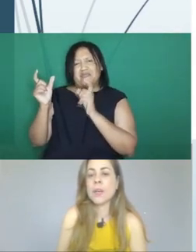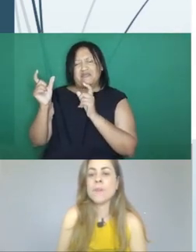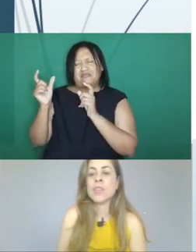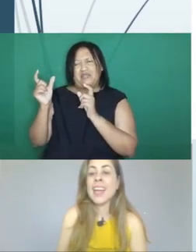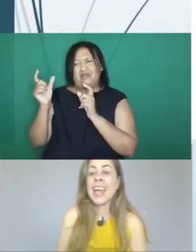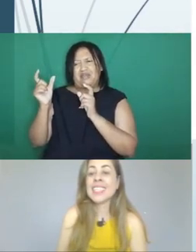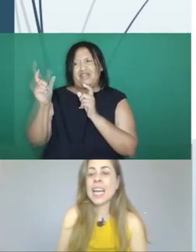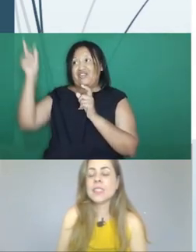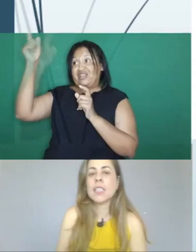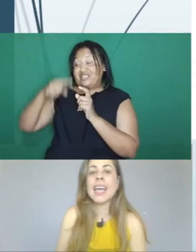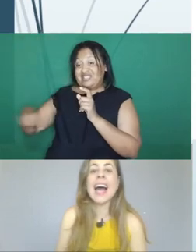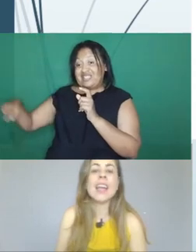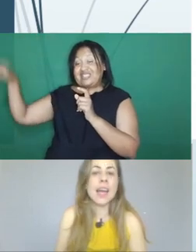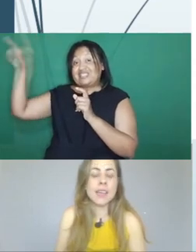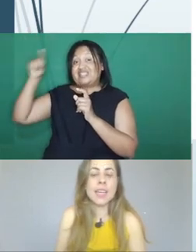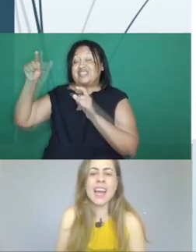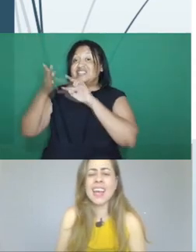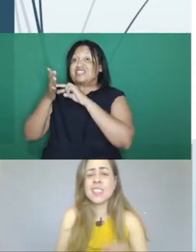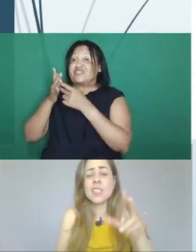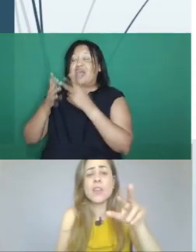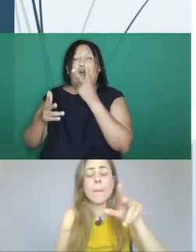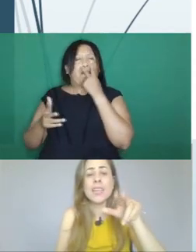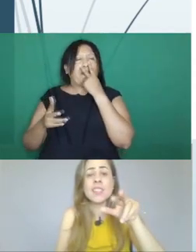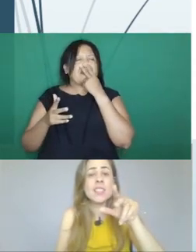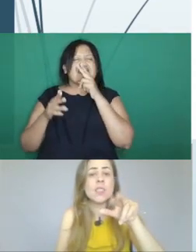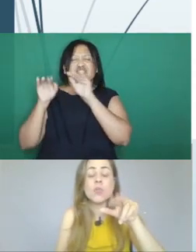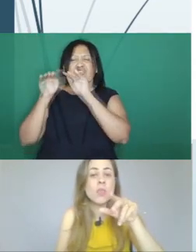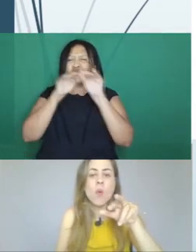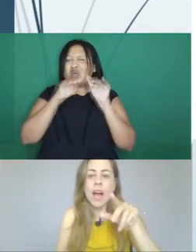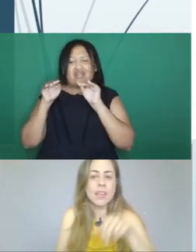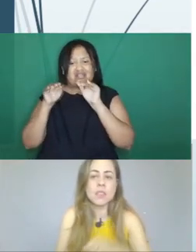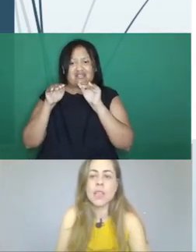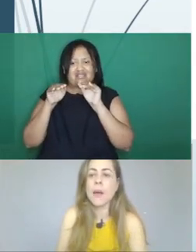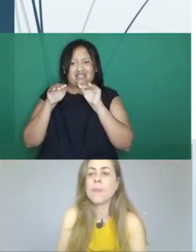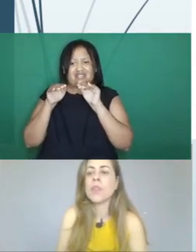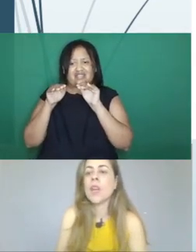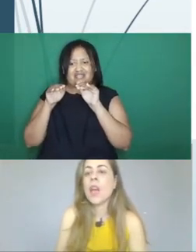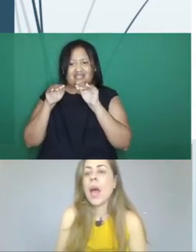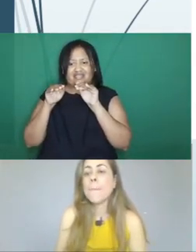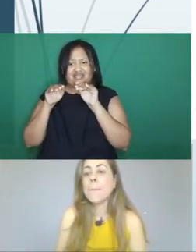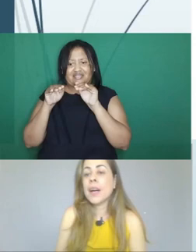leitura like significa parecidos iguais